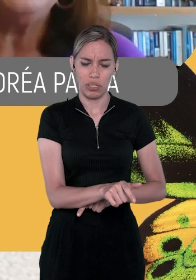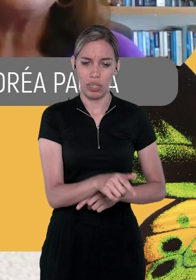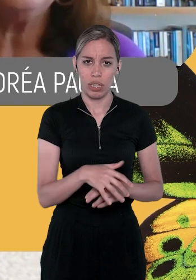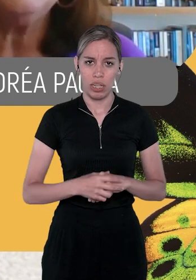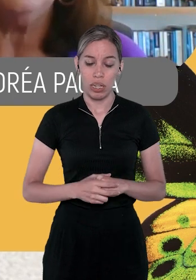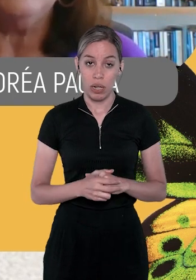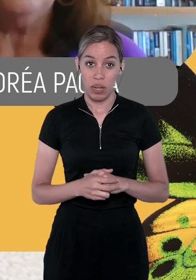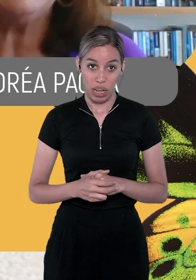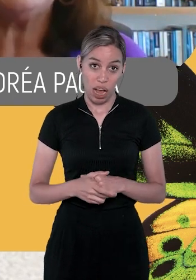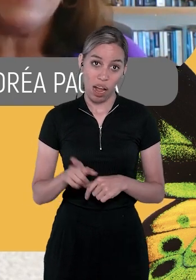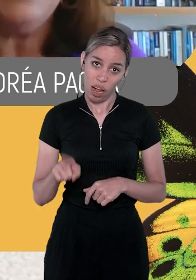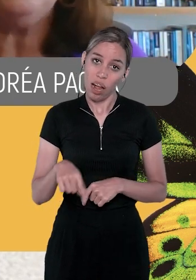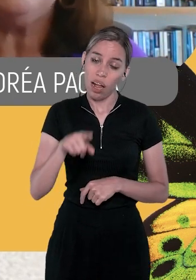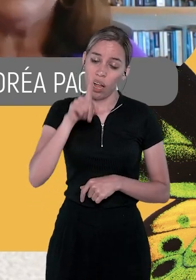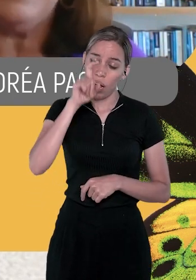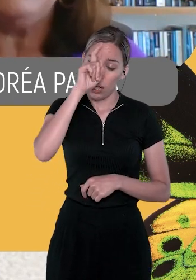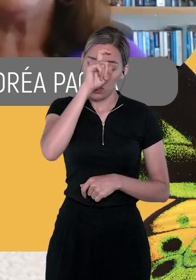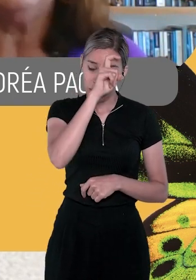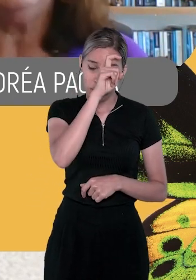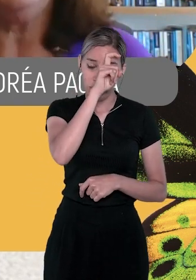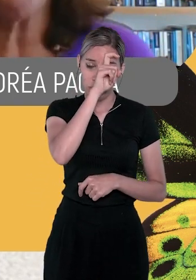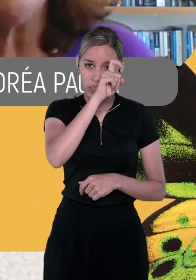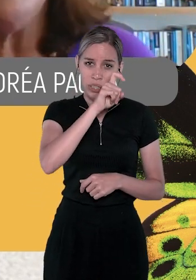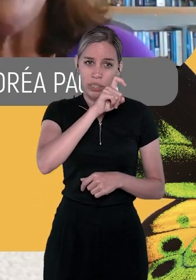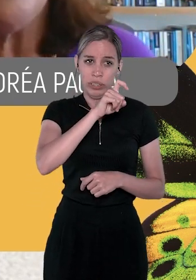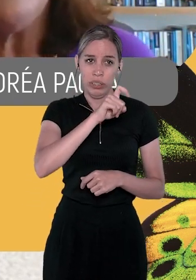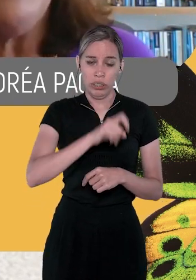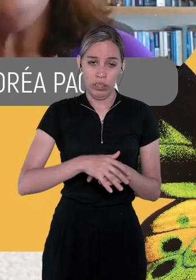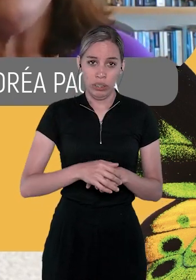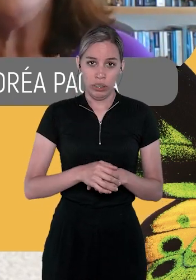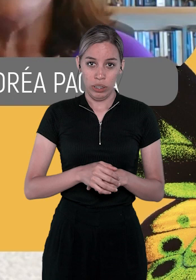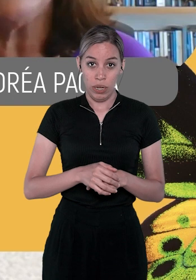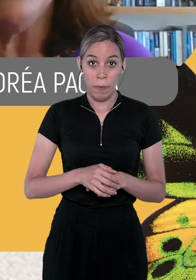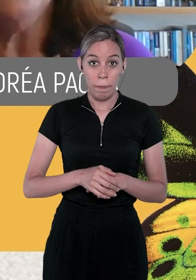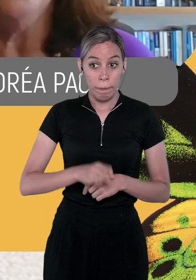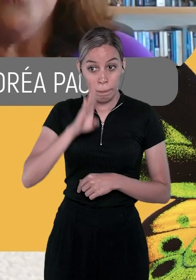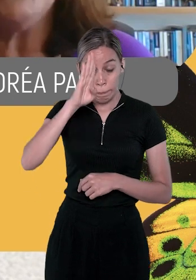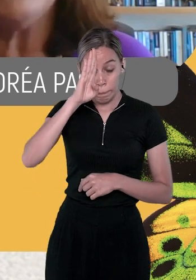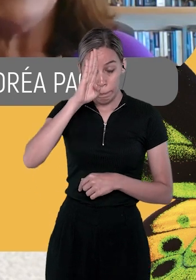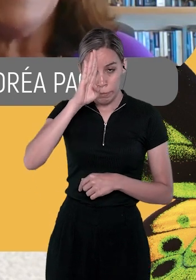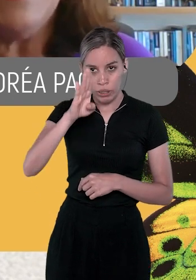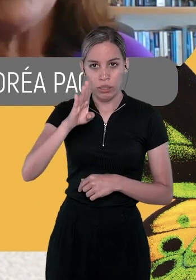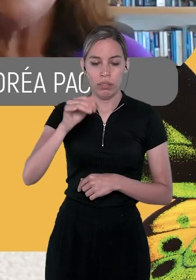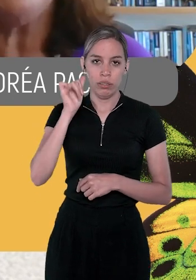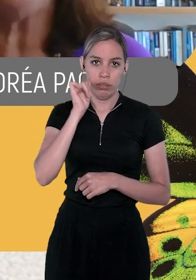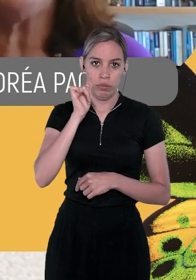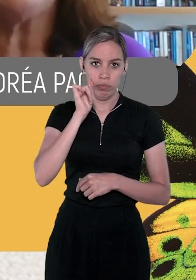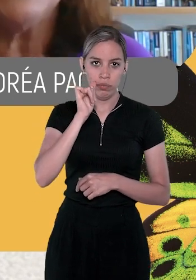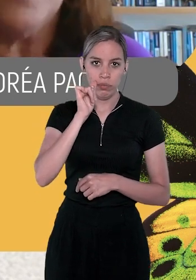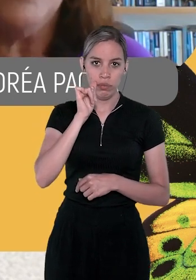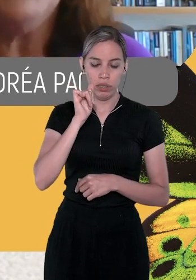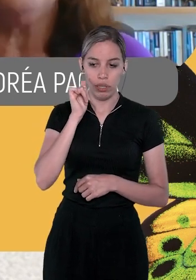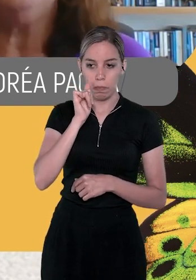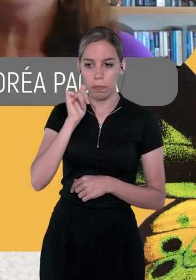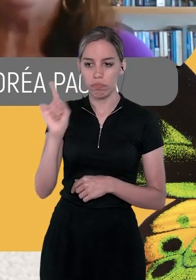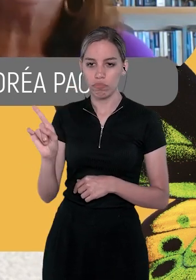realmente o estrago que faz, especialmente para as meninas, o uso da rede para